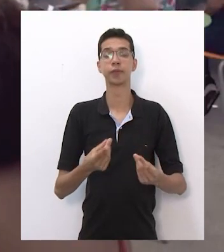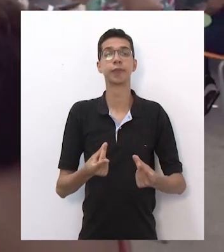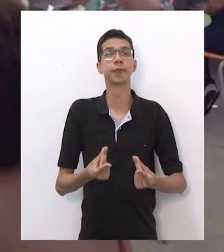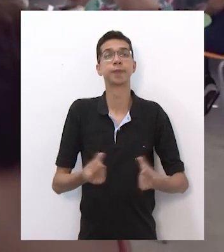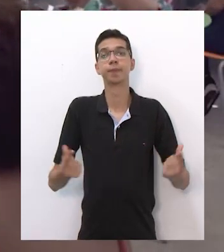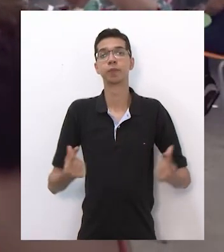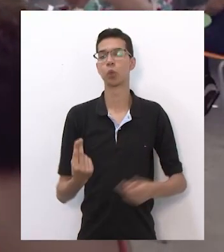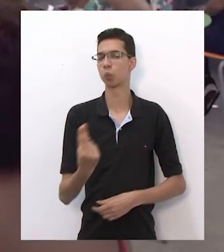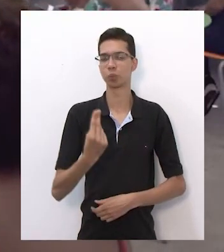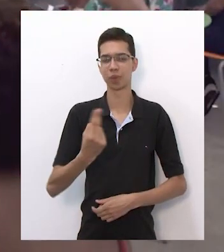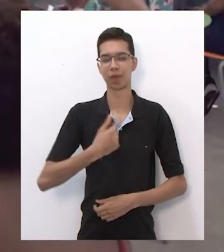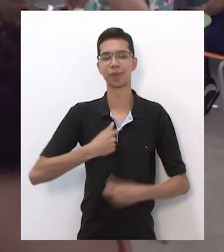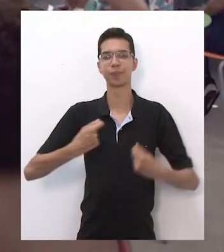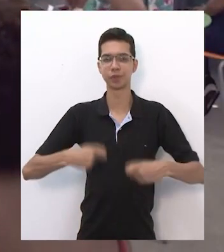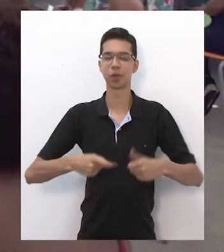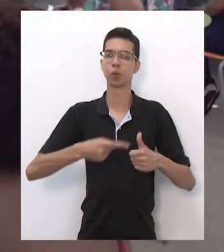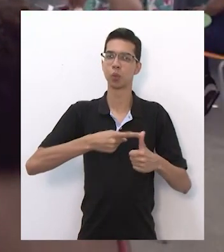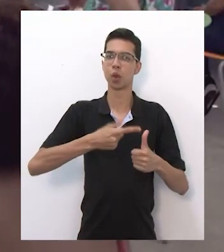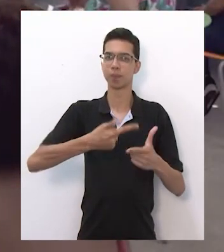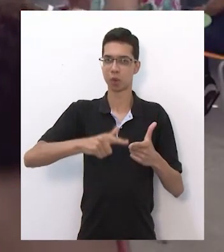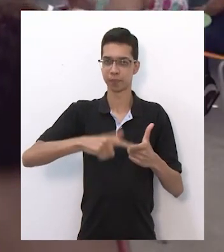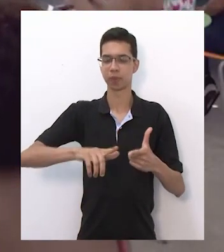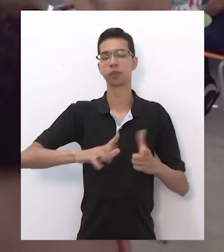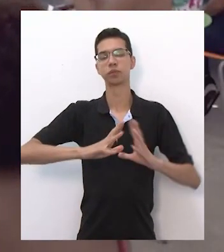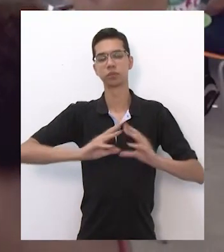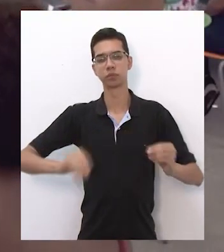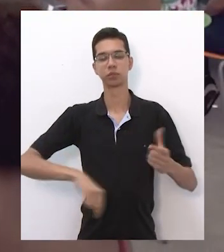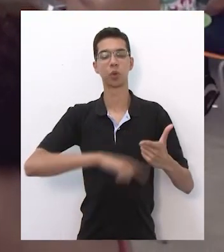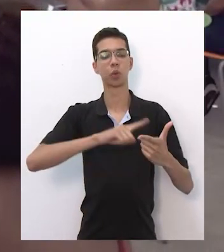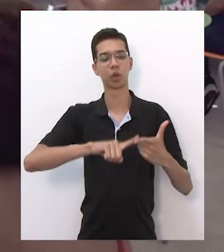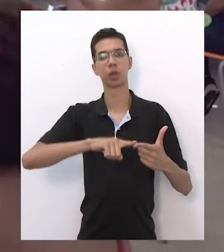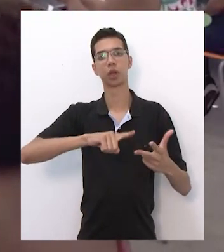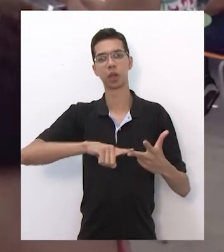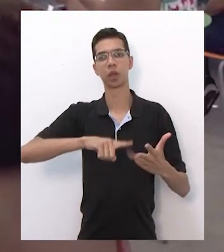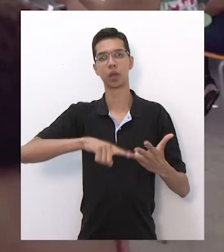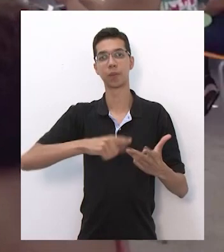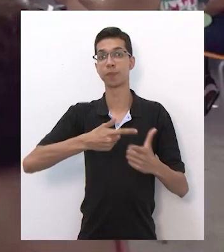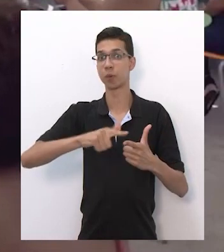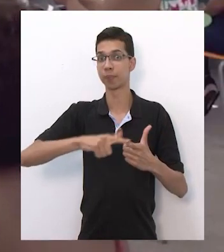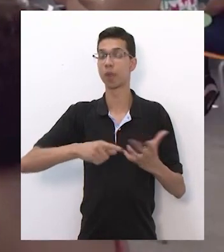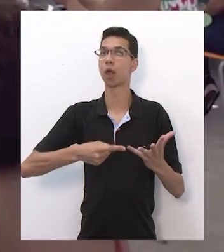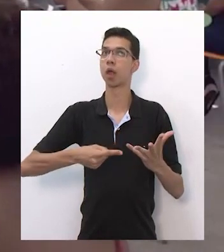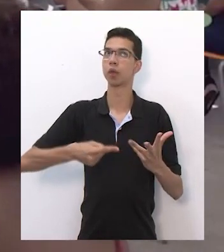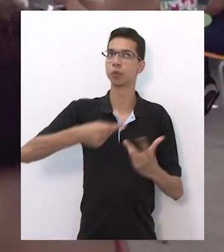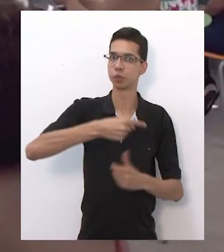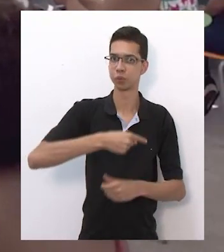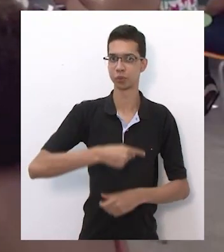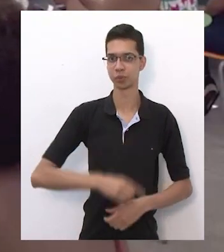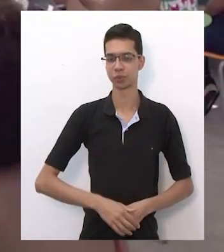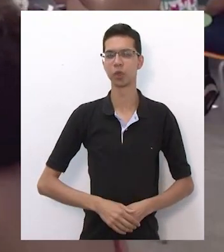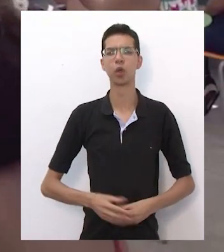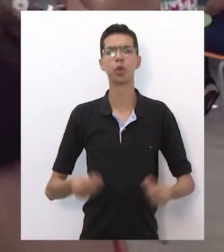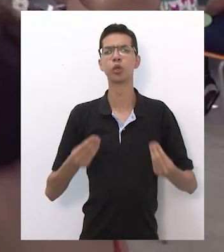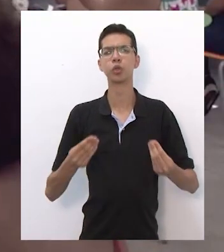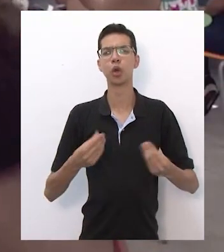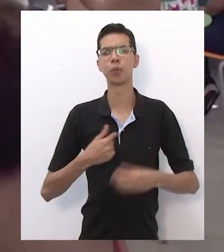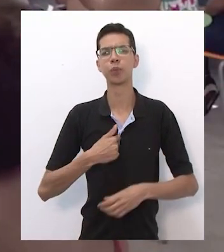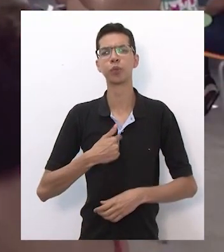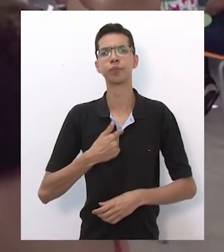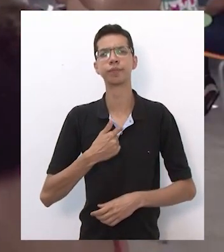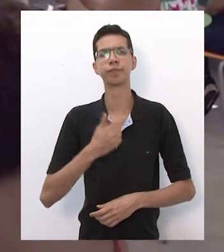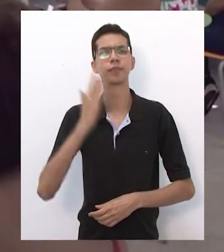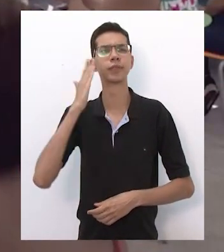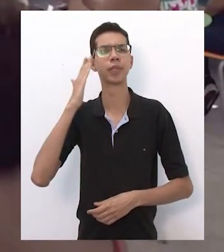problema de cada vez. Então, é nessa fase de definir que a gente vai eleger o problema. Como é que a gente pode eleger o problema?